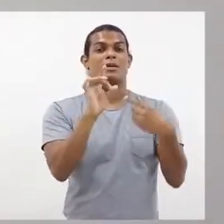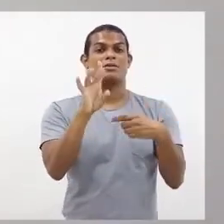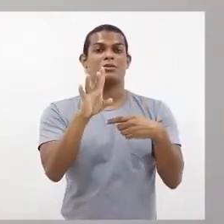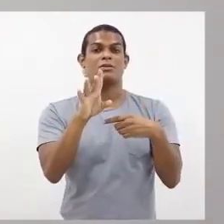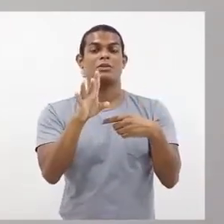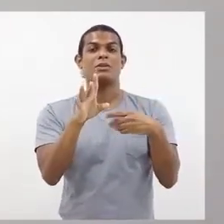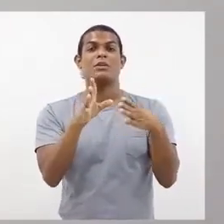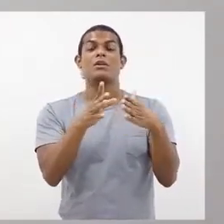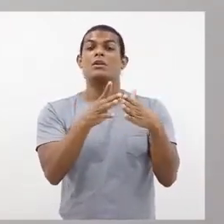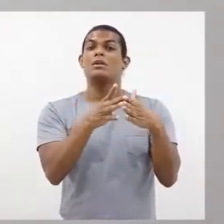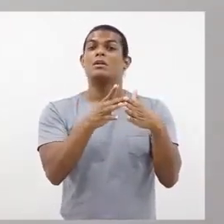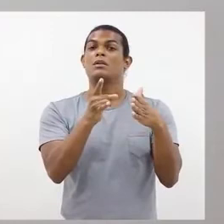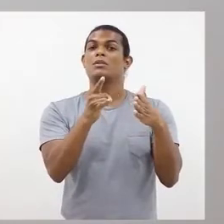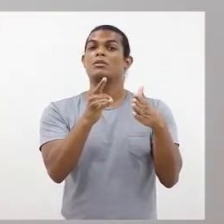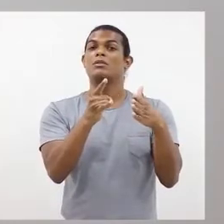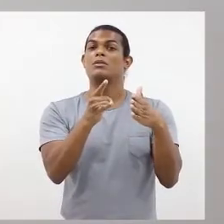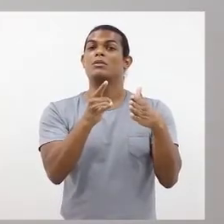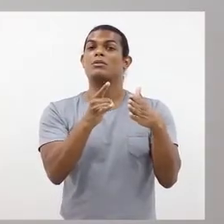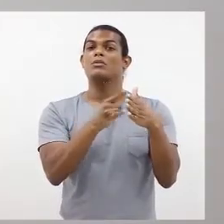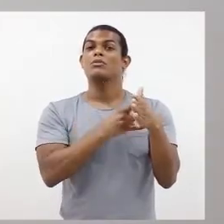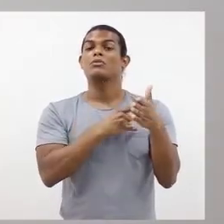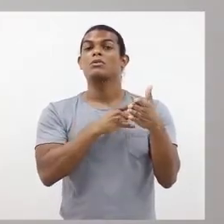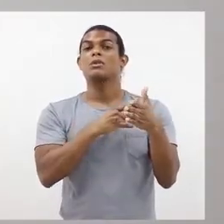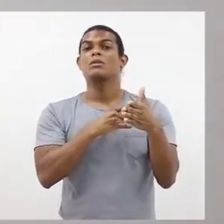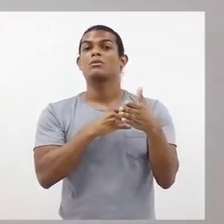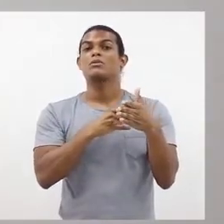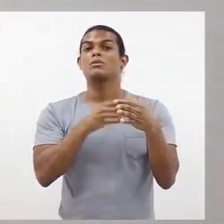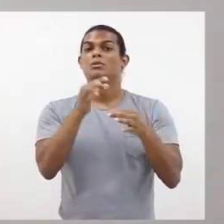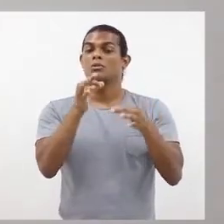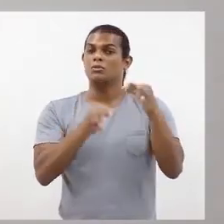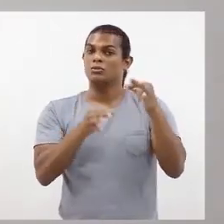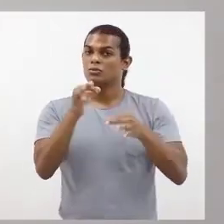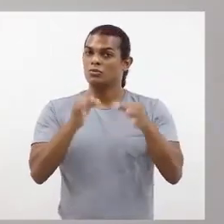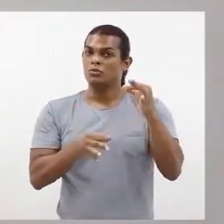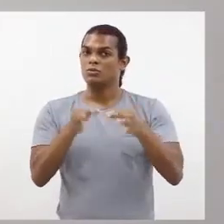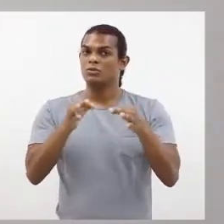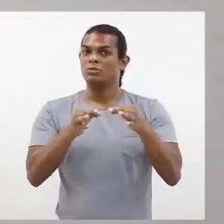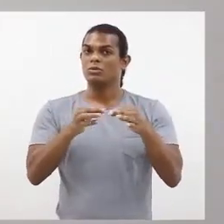jurídico ele na verdade seja de uma outra entidade. Ok?